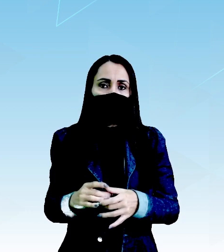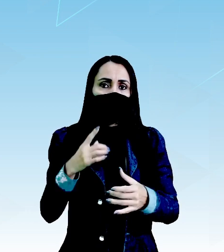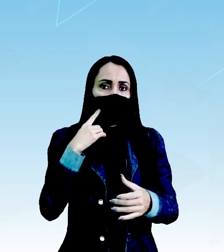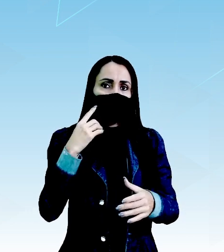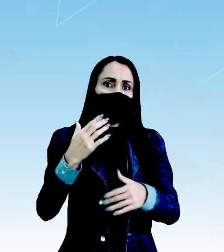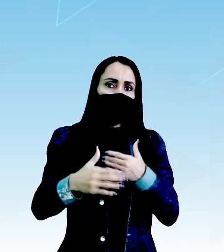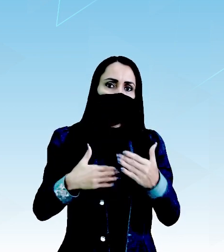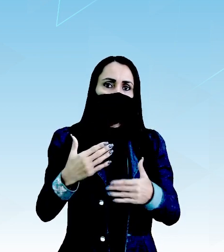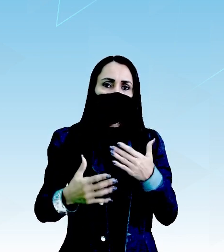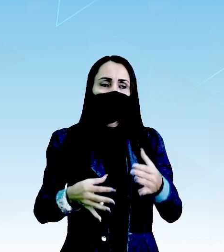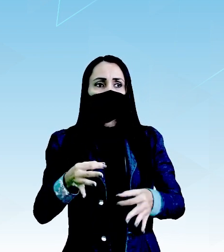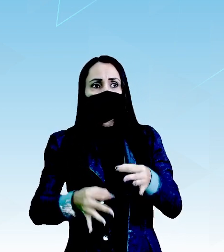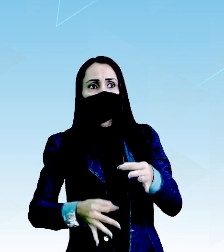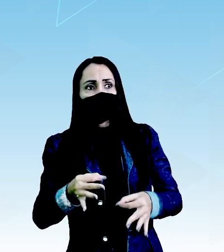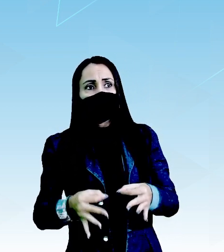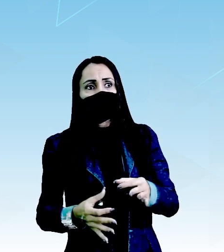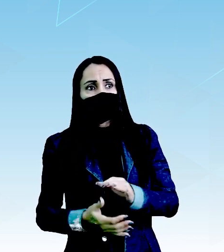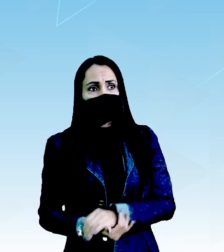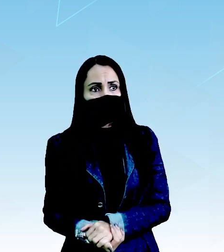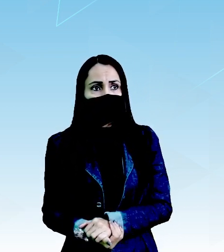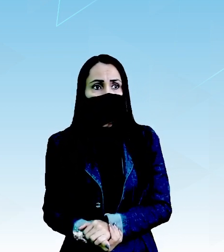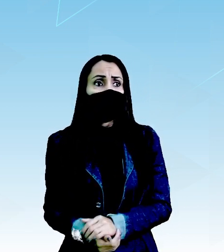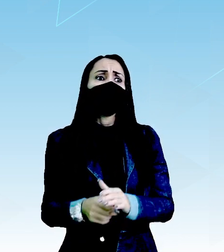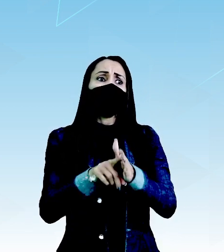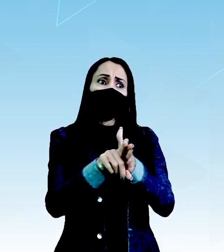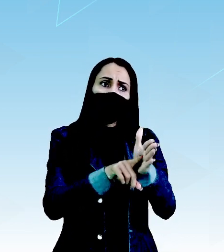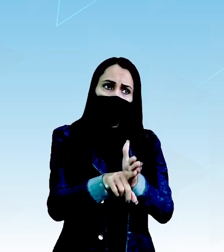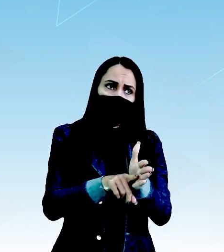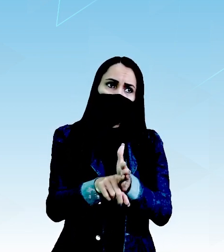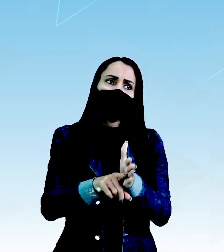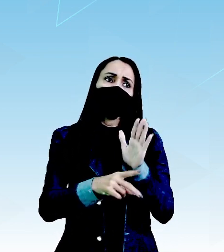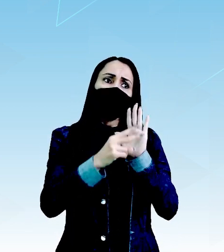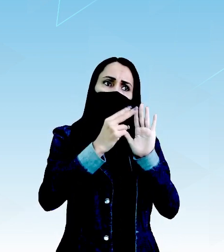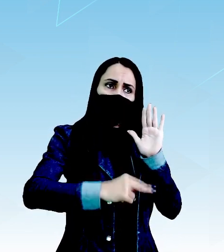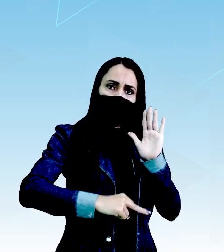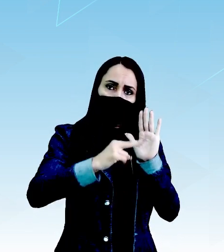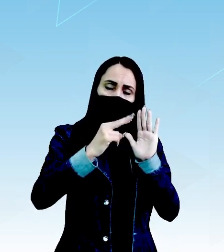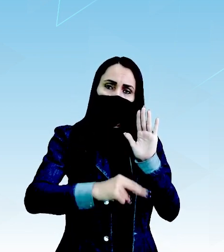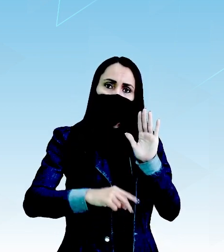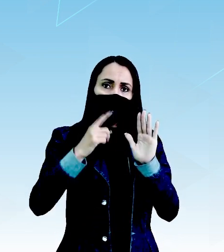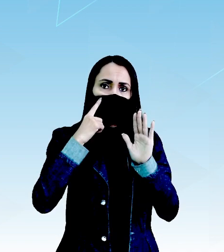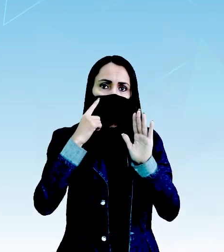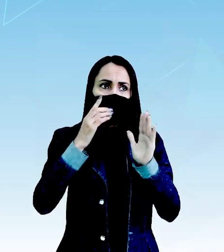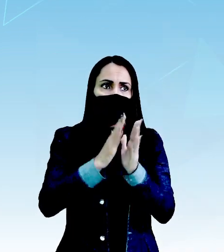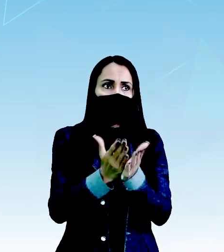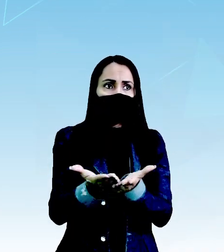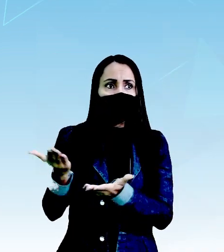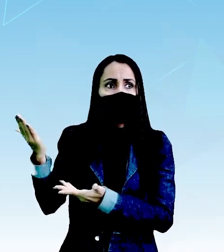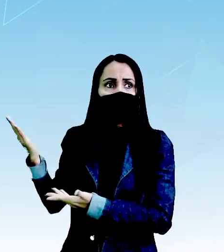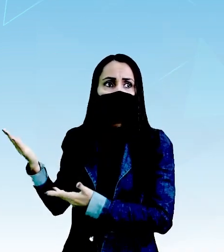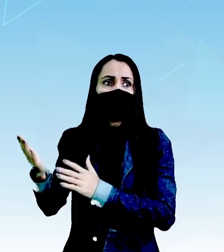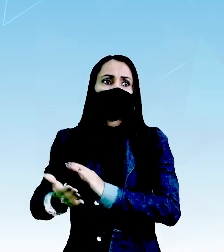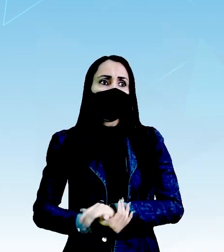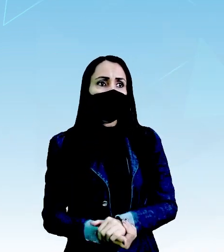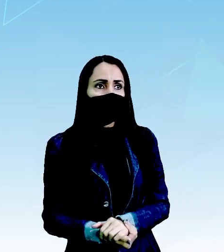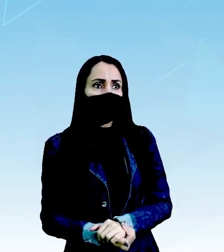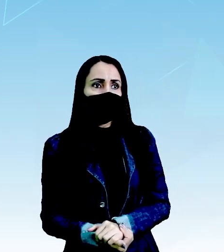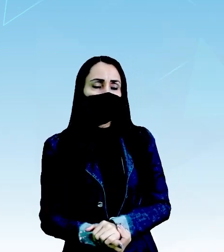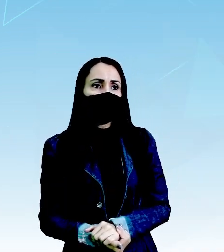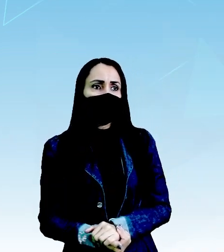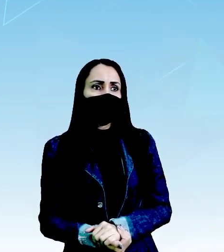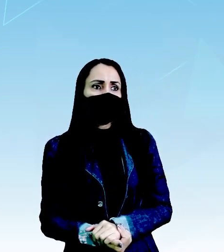de um julgamento. Então, pesquisem, leiam sobre O Alto da Barca do Inferno, de